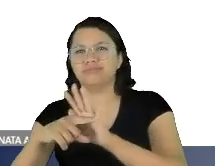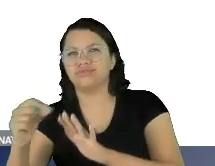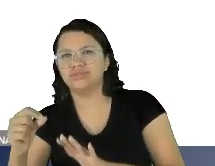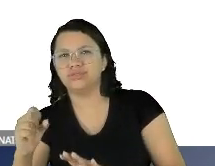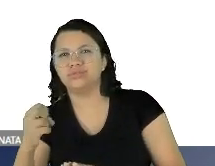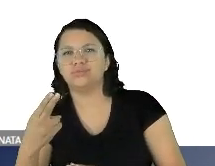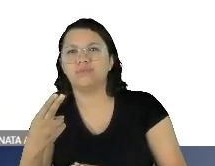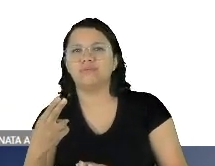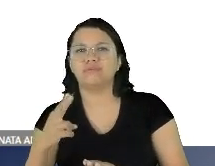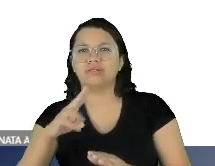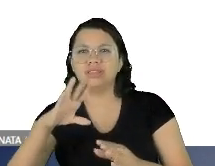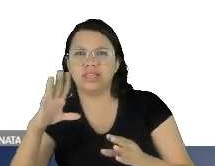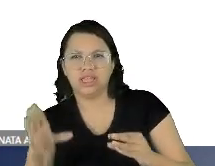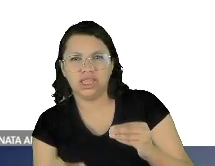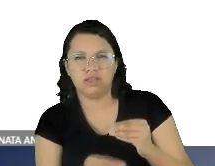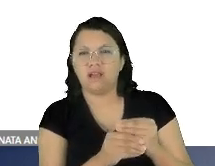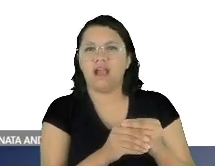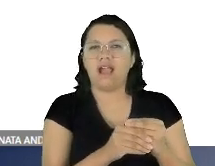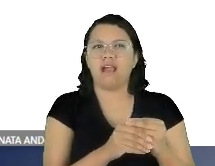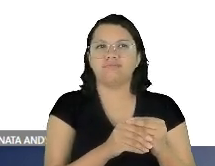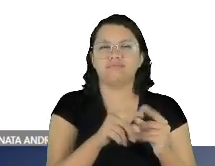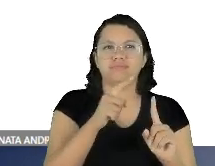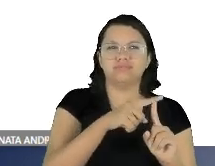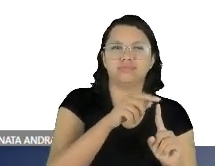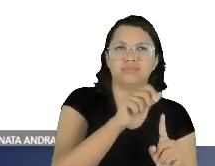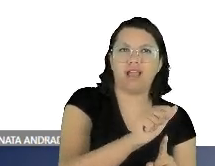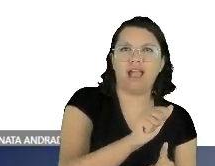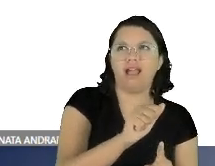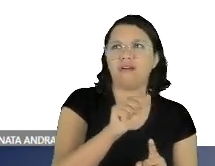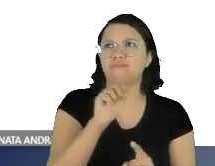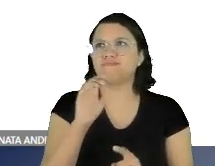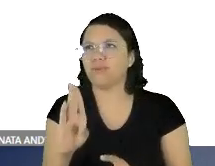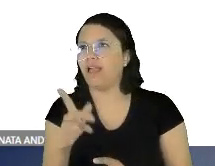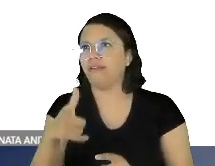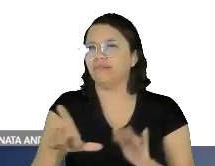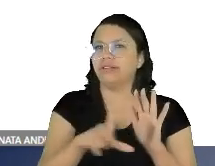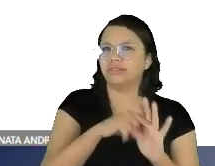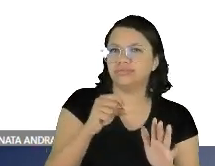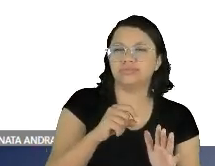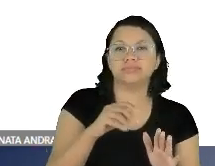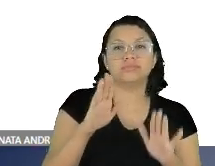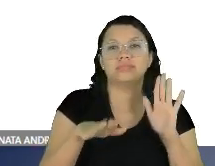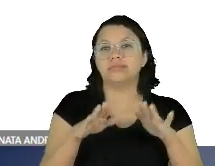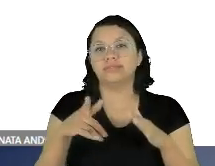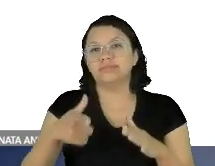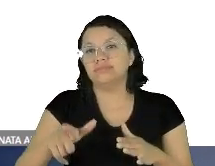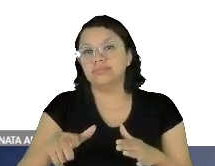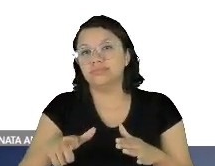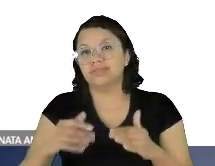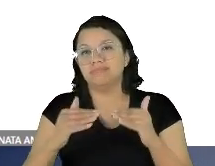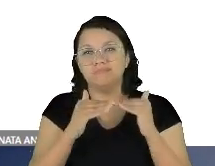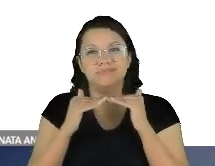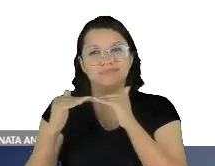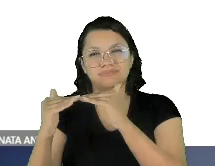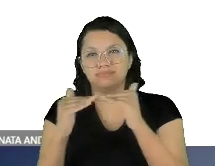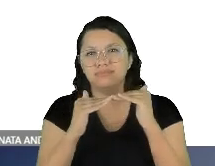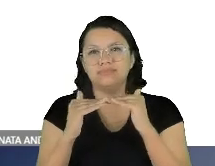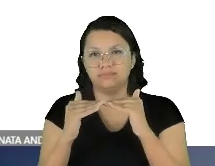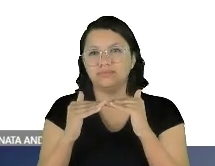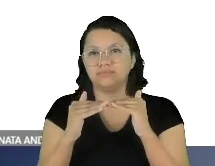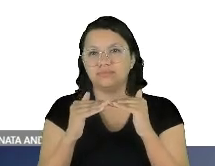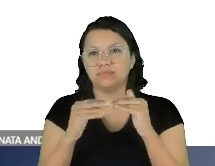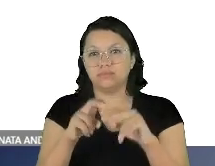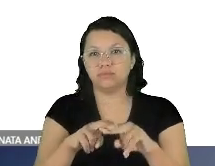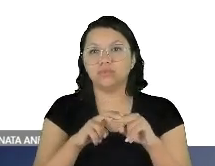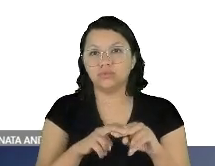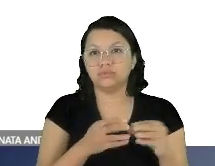artigo ou que insere um item A num outro artigo, um item B, às vezes não existe uma total coerência. Por